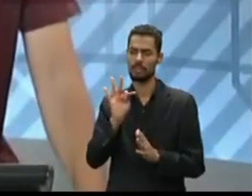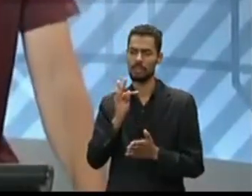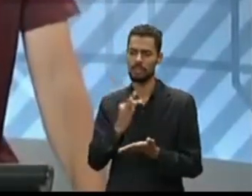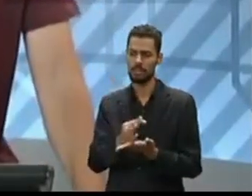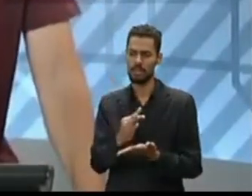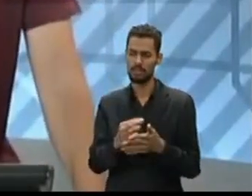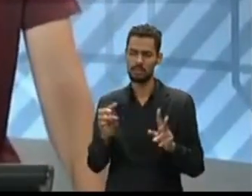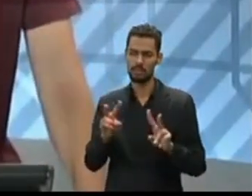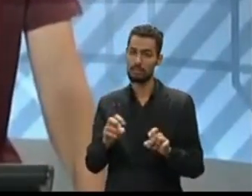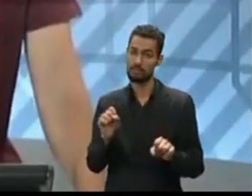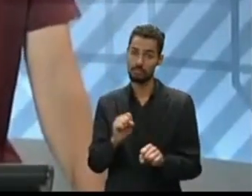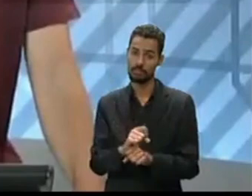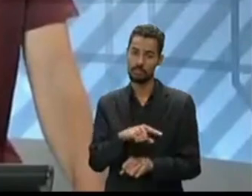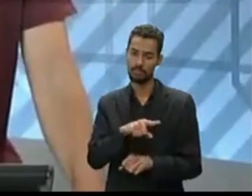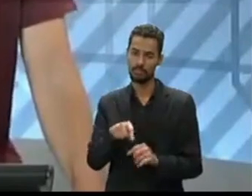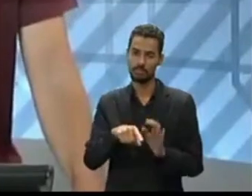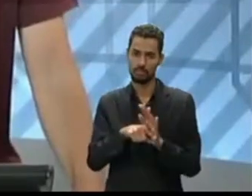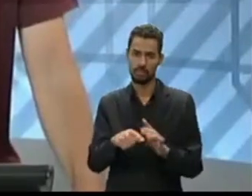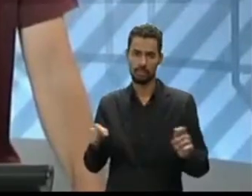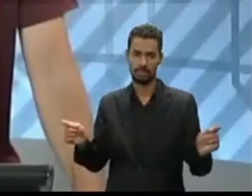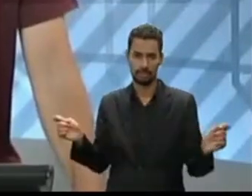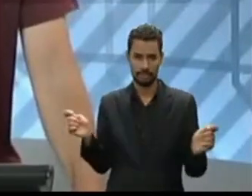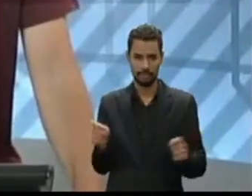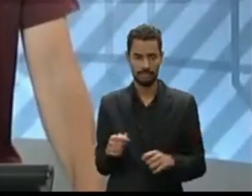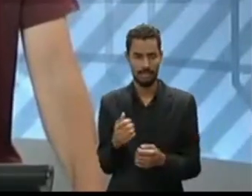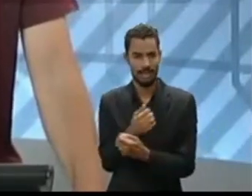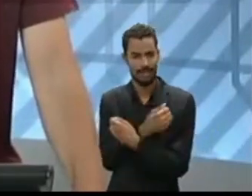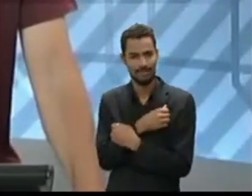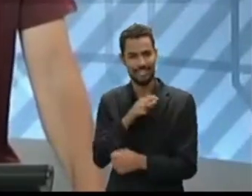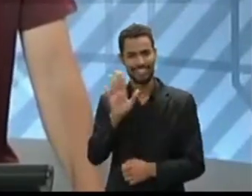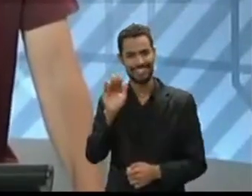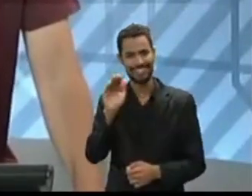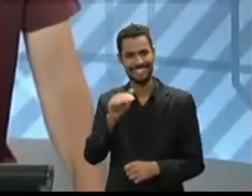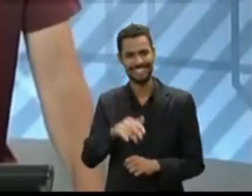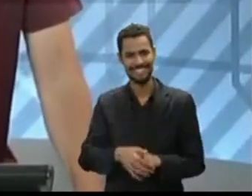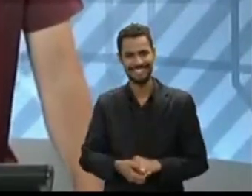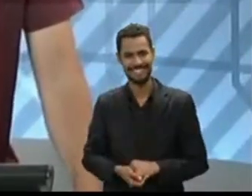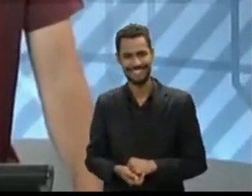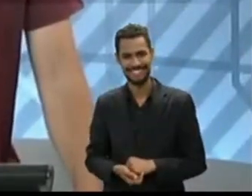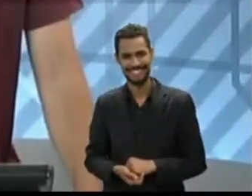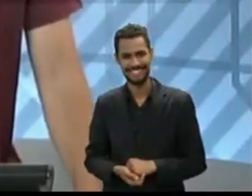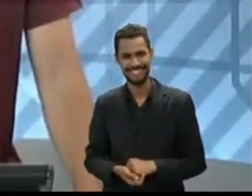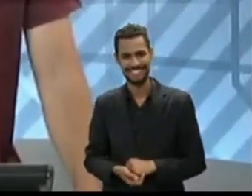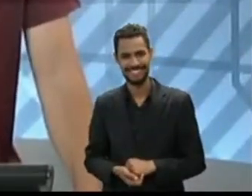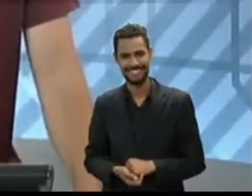e discussões, espero que tenha ajudado. Um abraço, bons estudos e até mais.